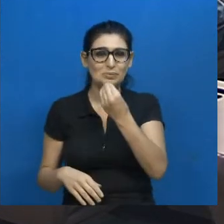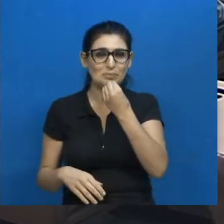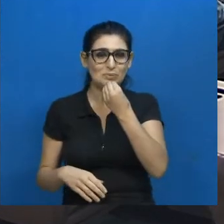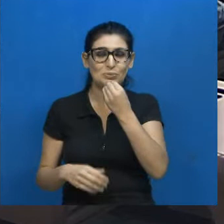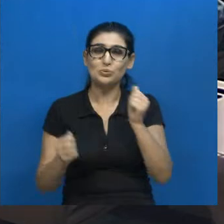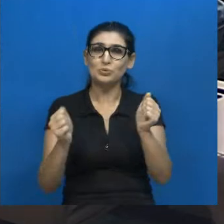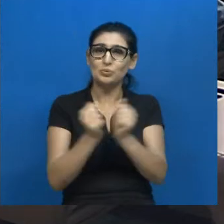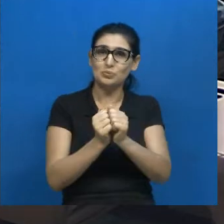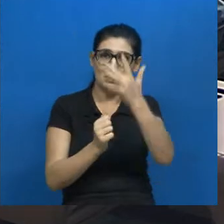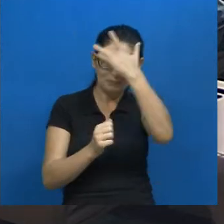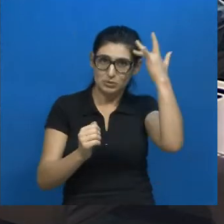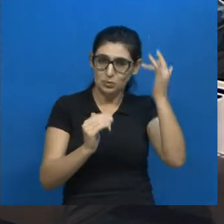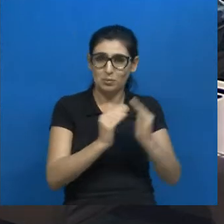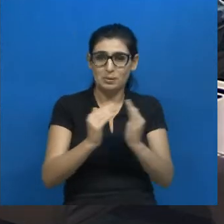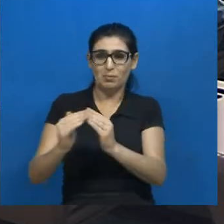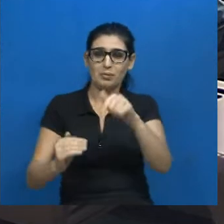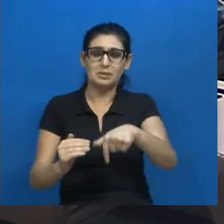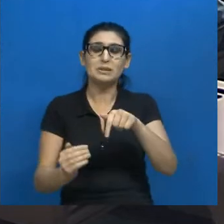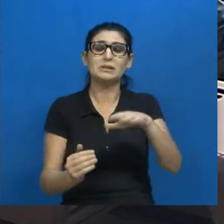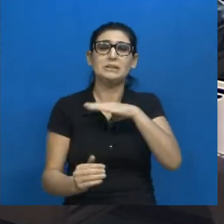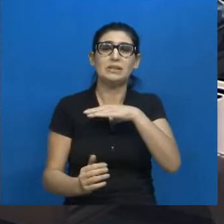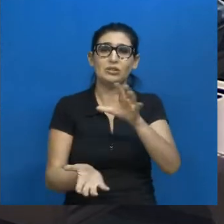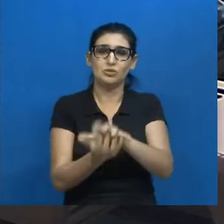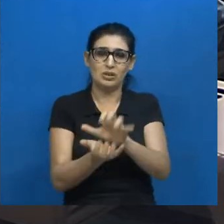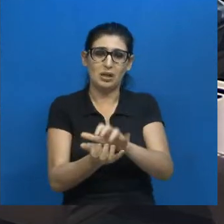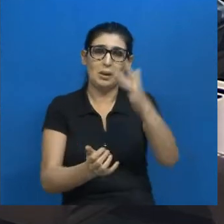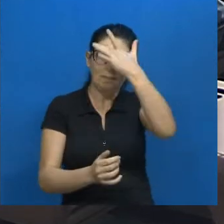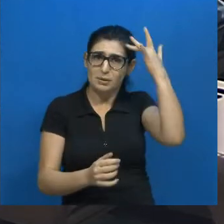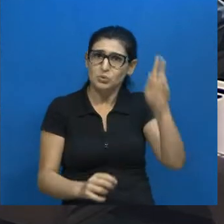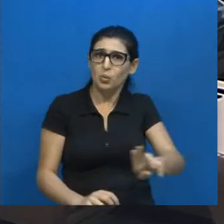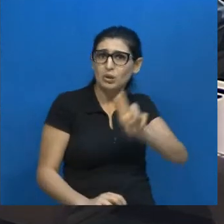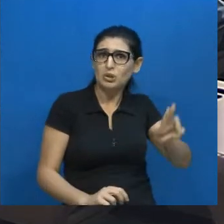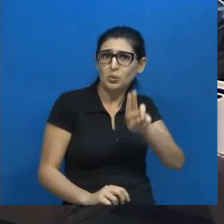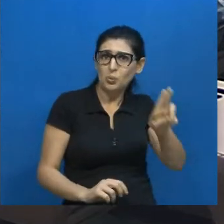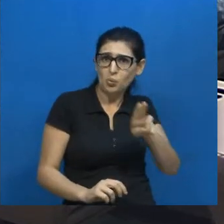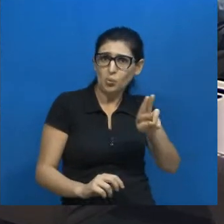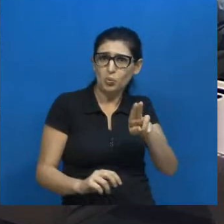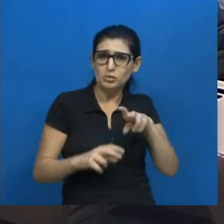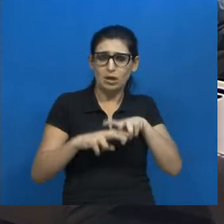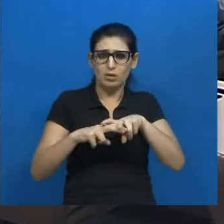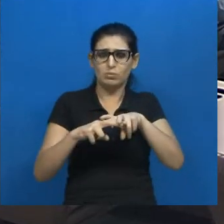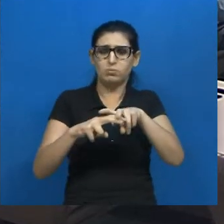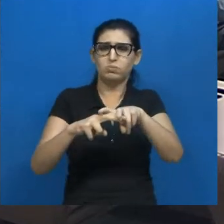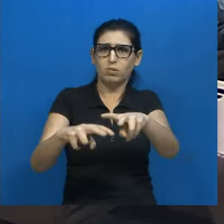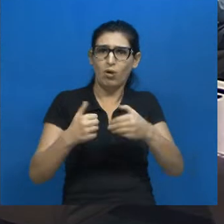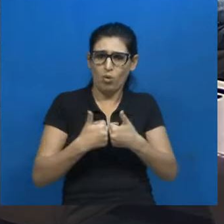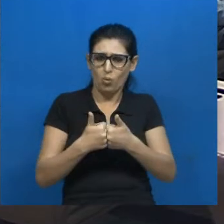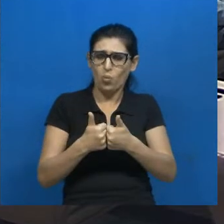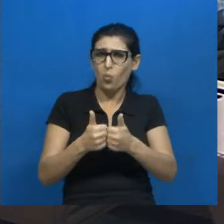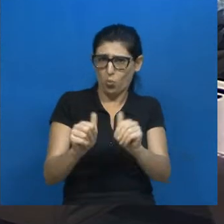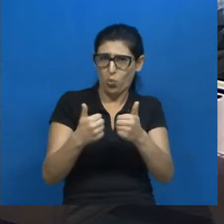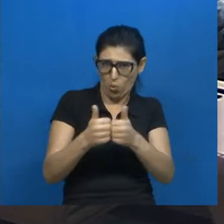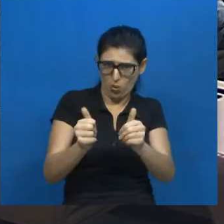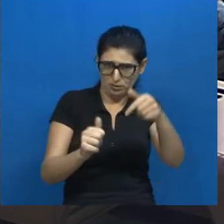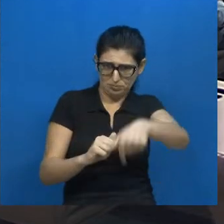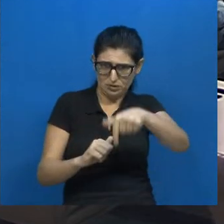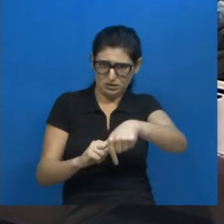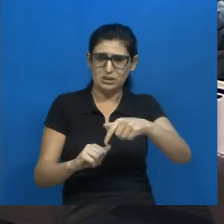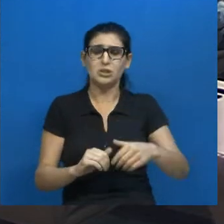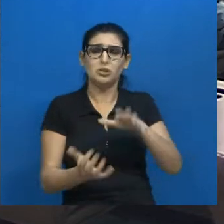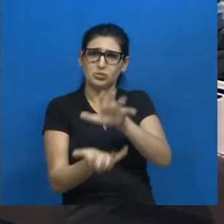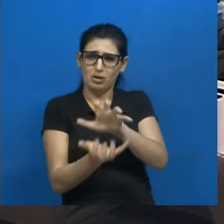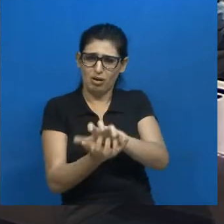aqui, principalmente com aqueles que utilizam, né, que é a parte da nossa população, que são